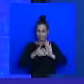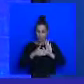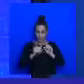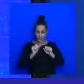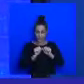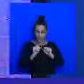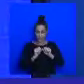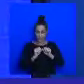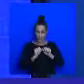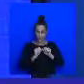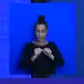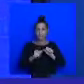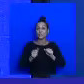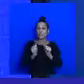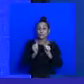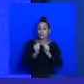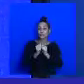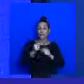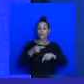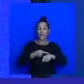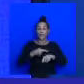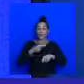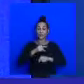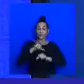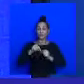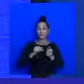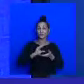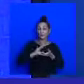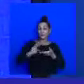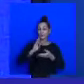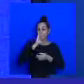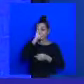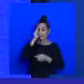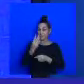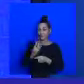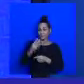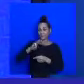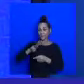Então apostas em mãos, porque agora tem o sorteio com prêmio principal de